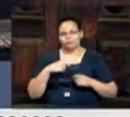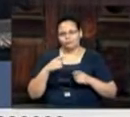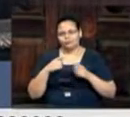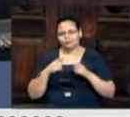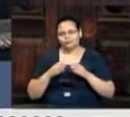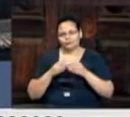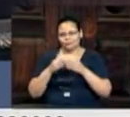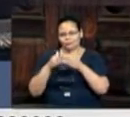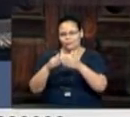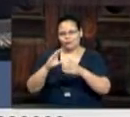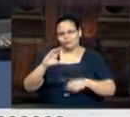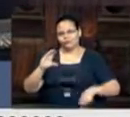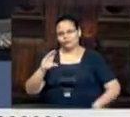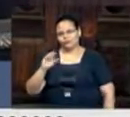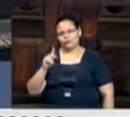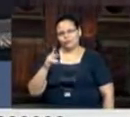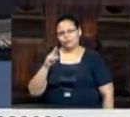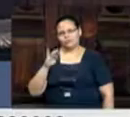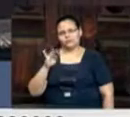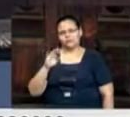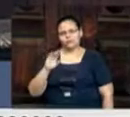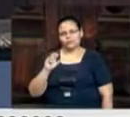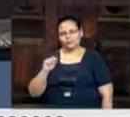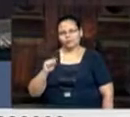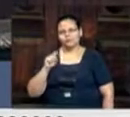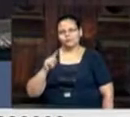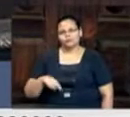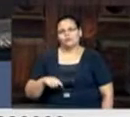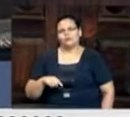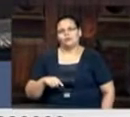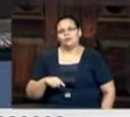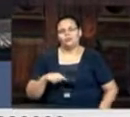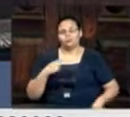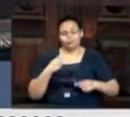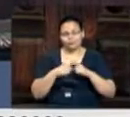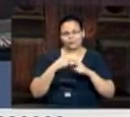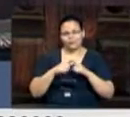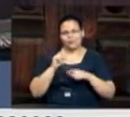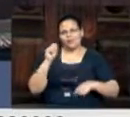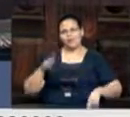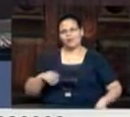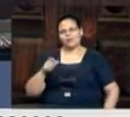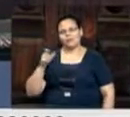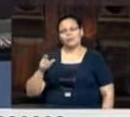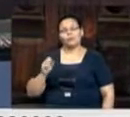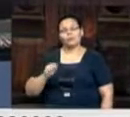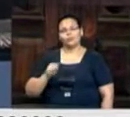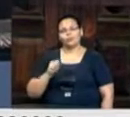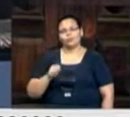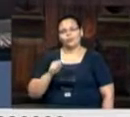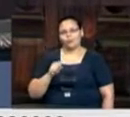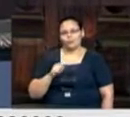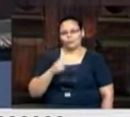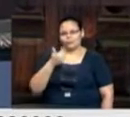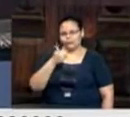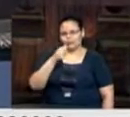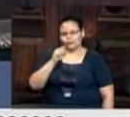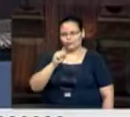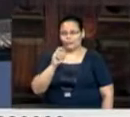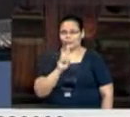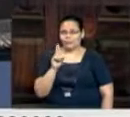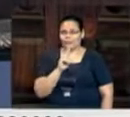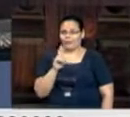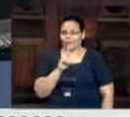de Charitas, que é uma estação de acesso proibitivo, porque quem é que pode arcar com quase